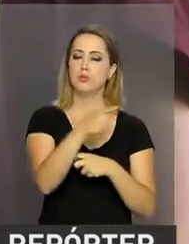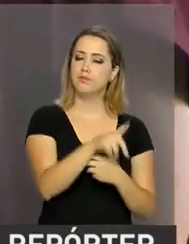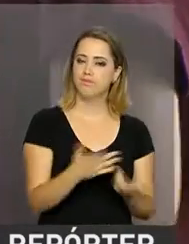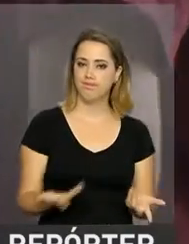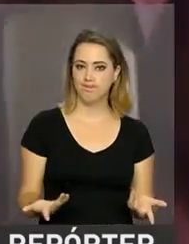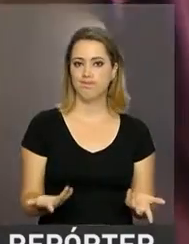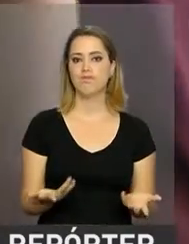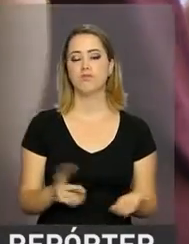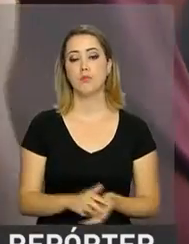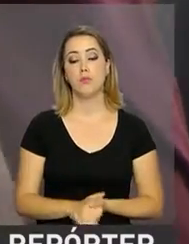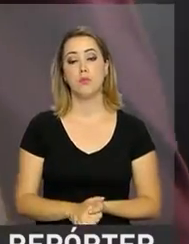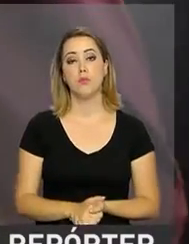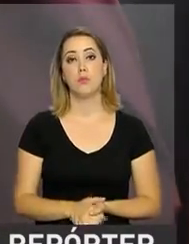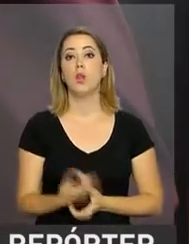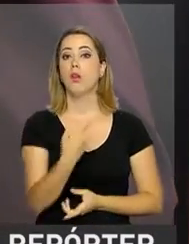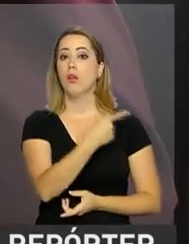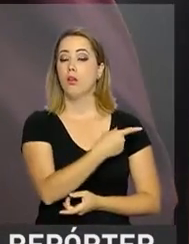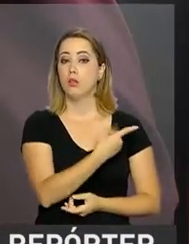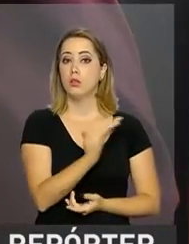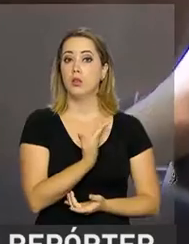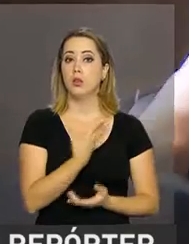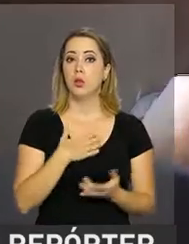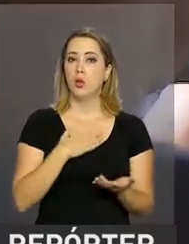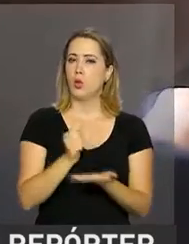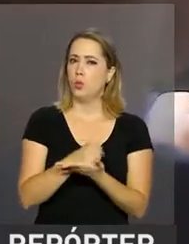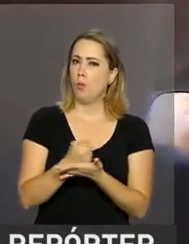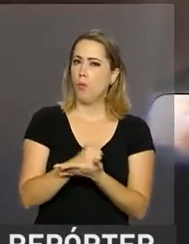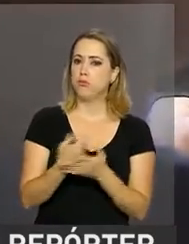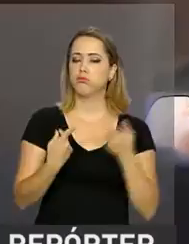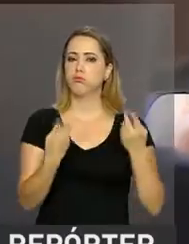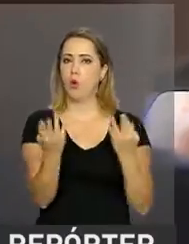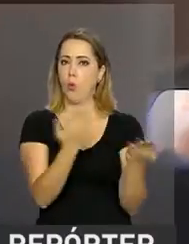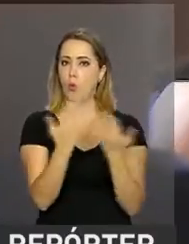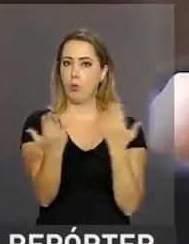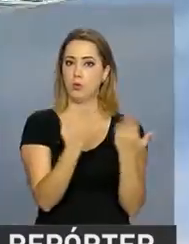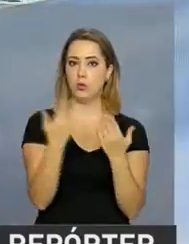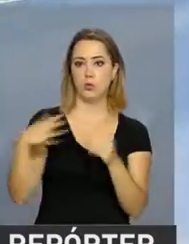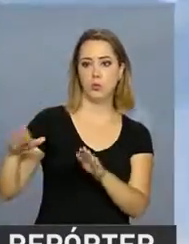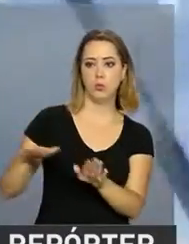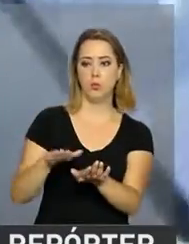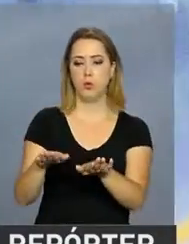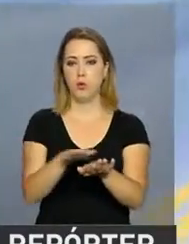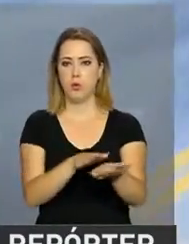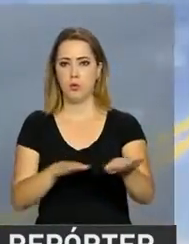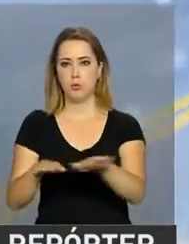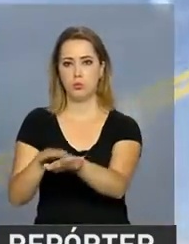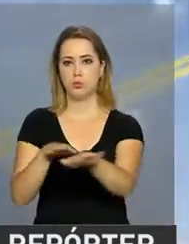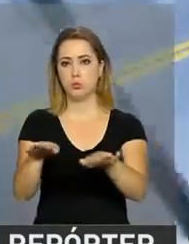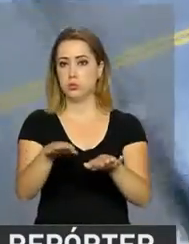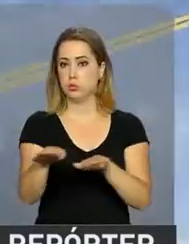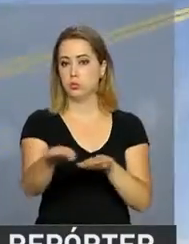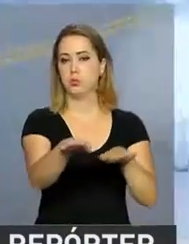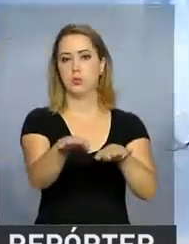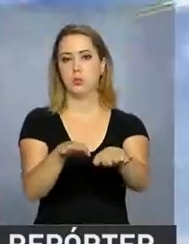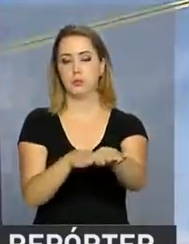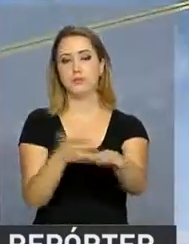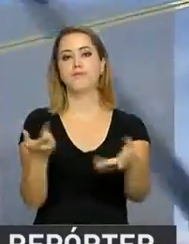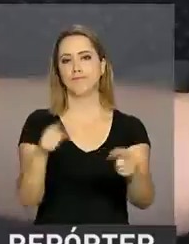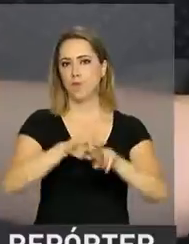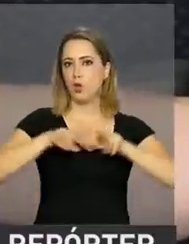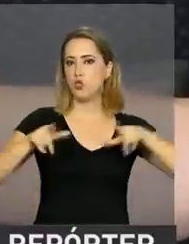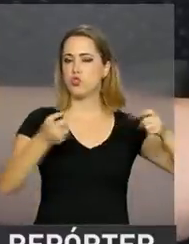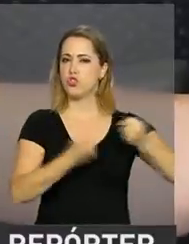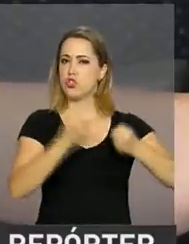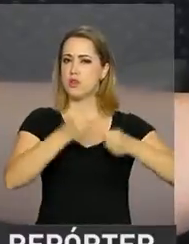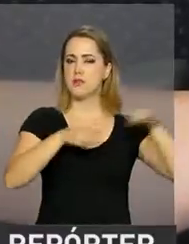nos simuladores alunos têm reproduzido as situações como ultrapassagens mudança de faixa direção com chuva